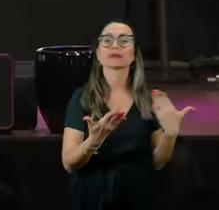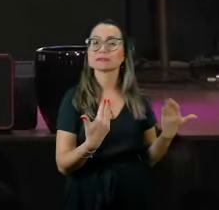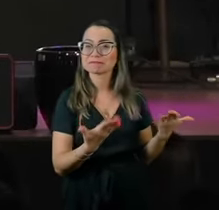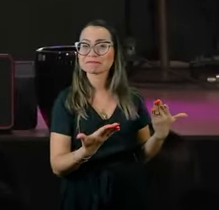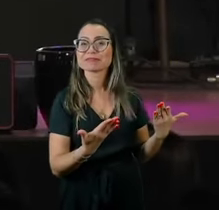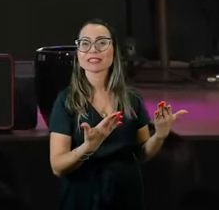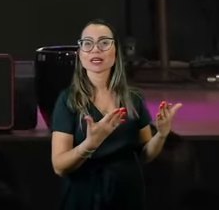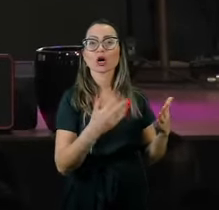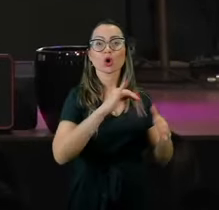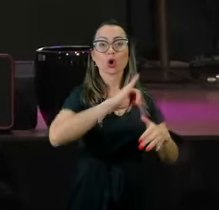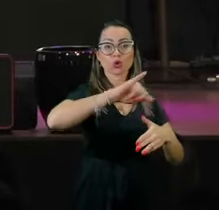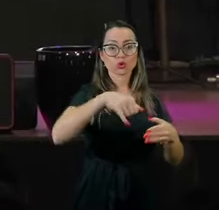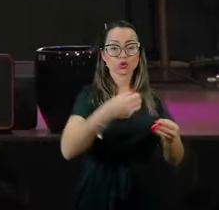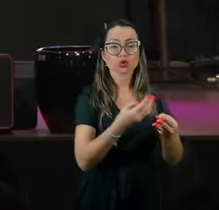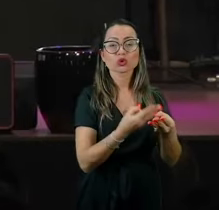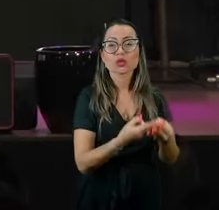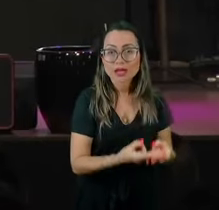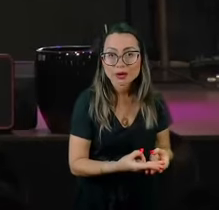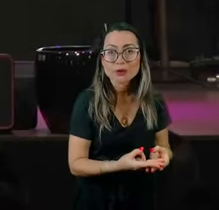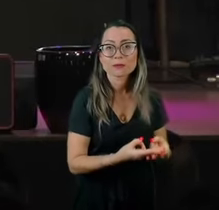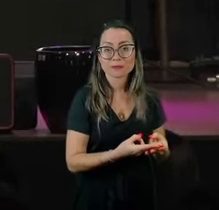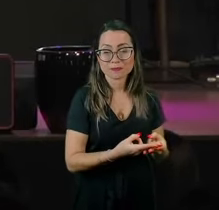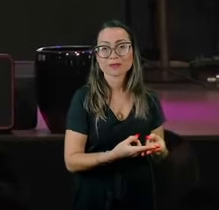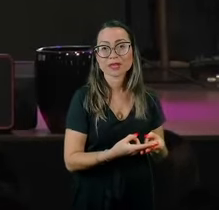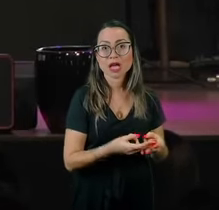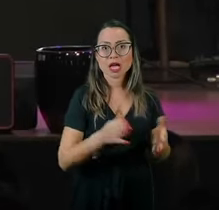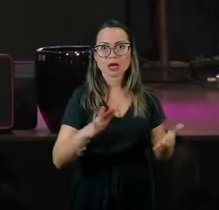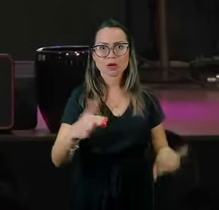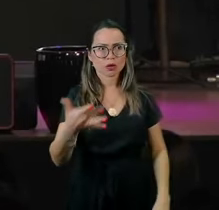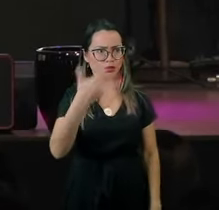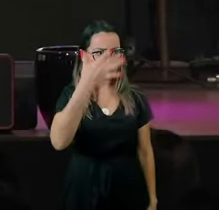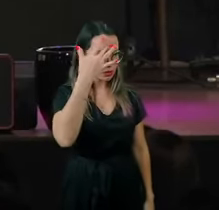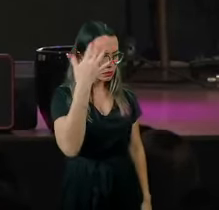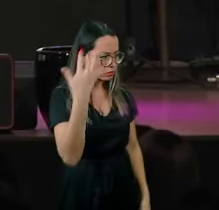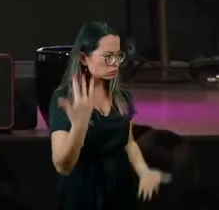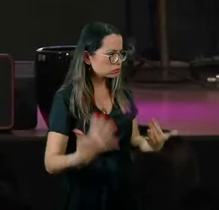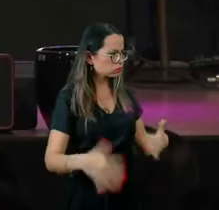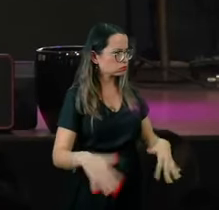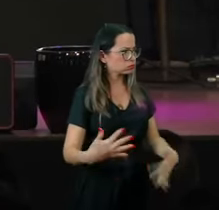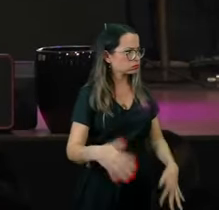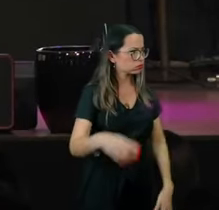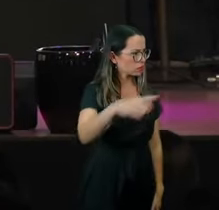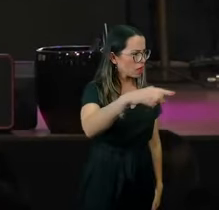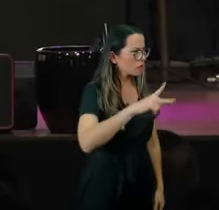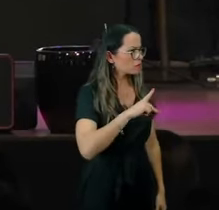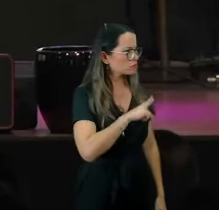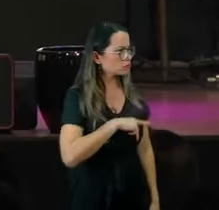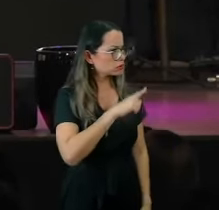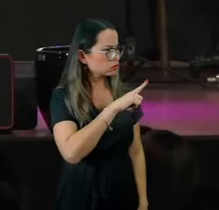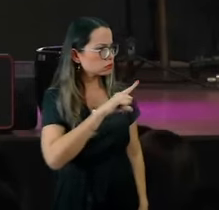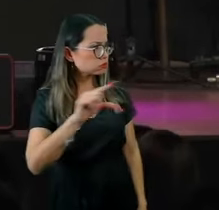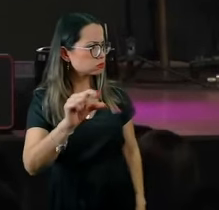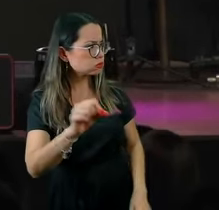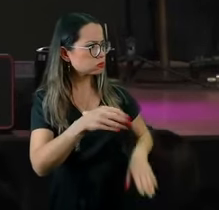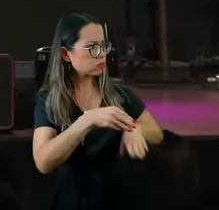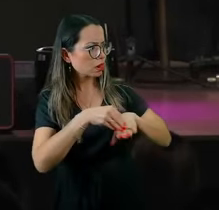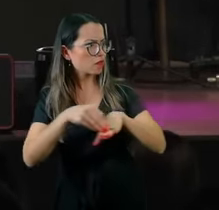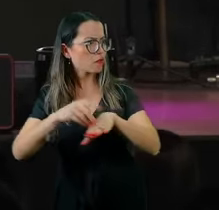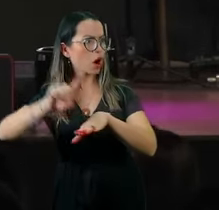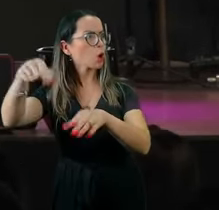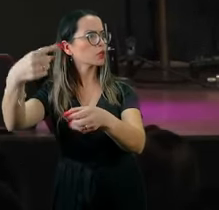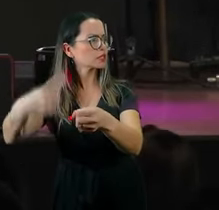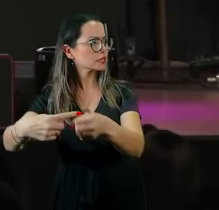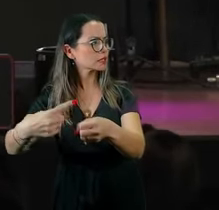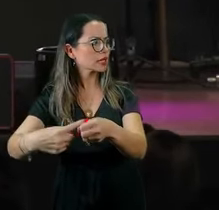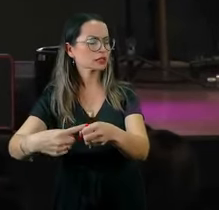esses procuravam matá-lo. E quando os irmãos souberam disso, levaram Saulo a Cesareia e de lá enviaram a Tarso. A igreja